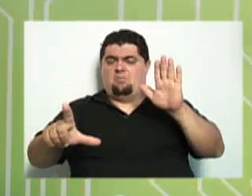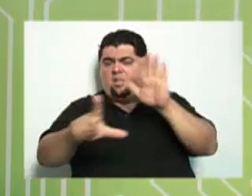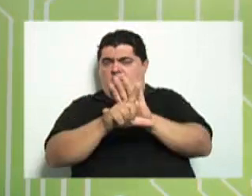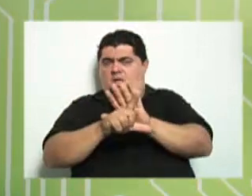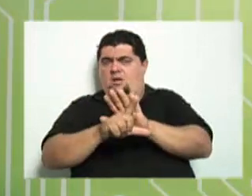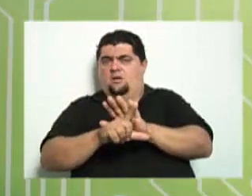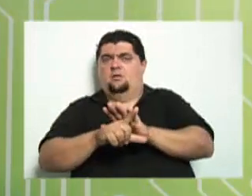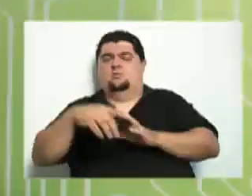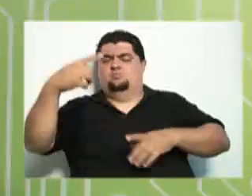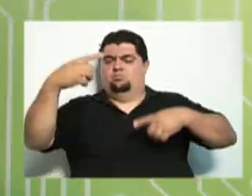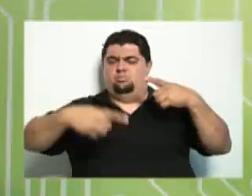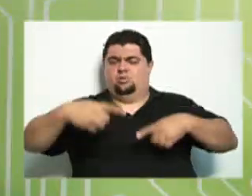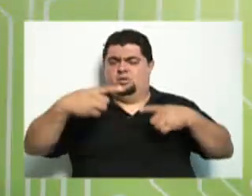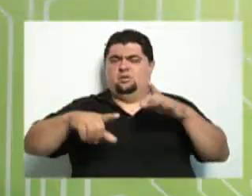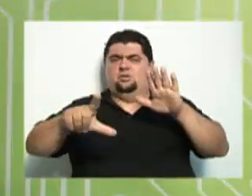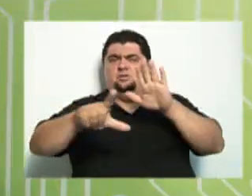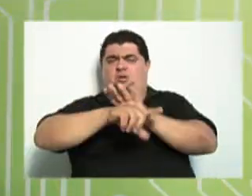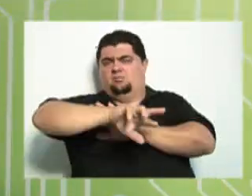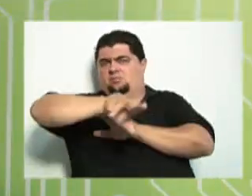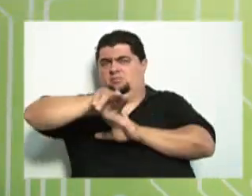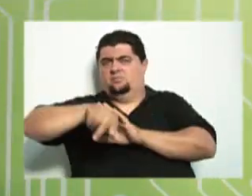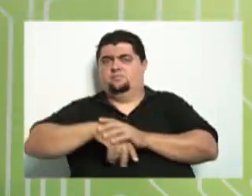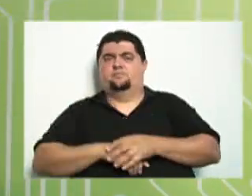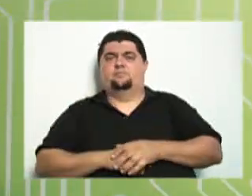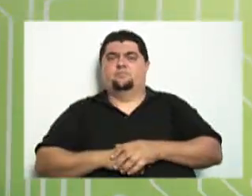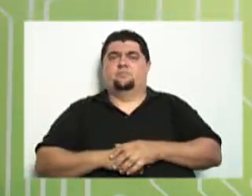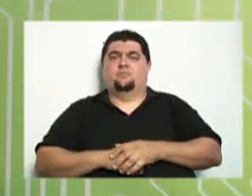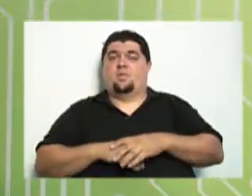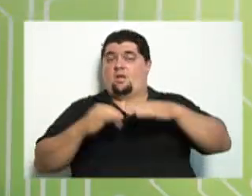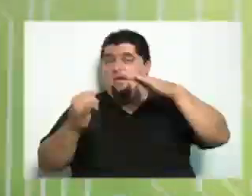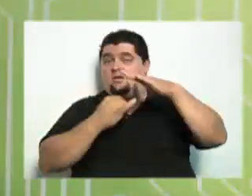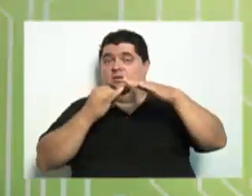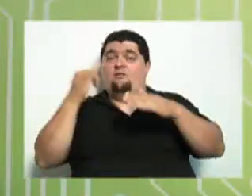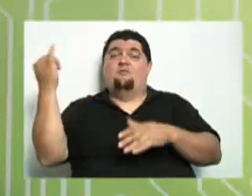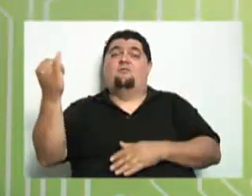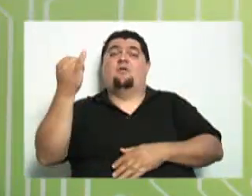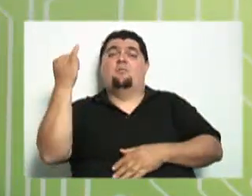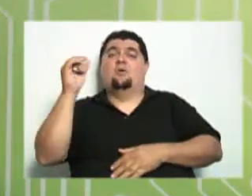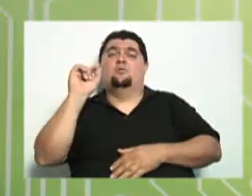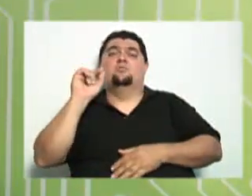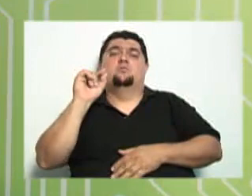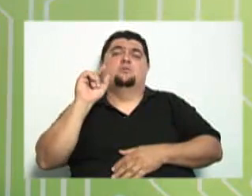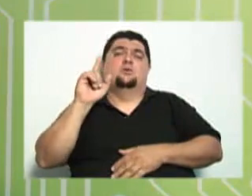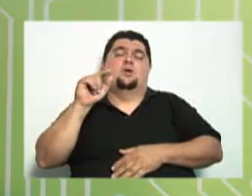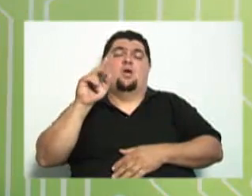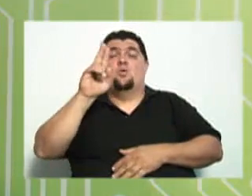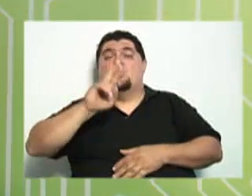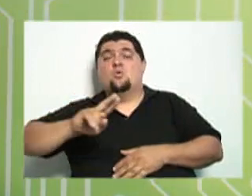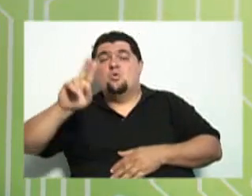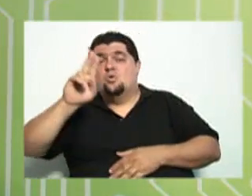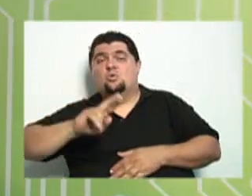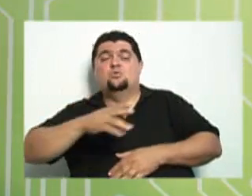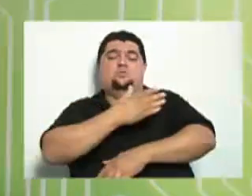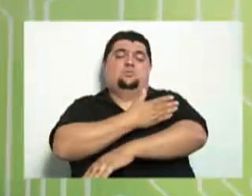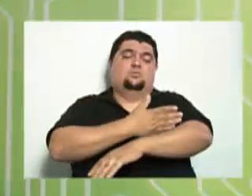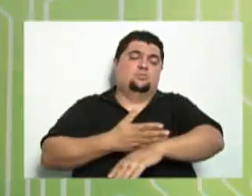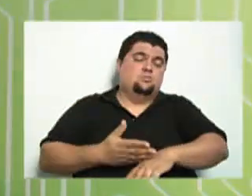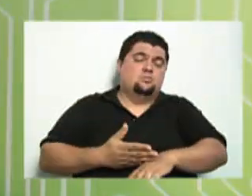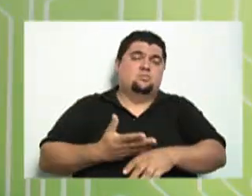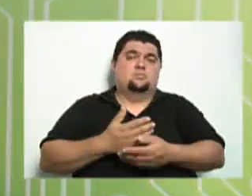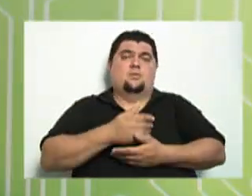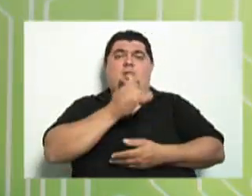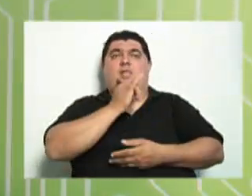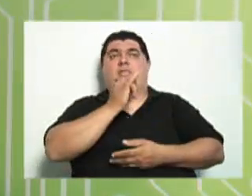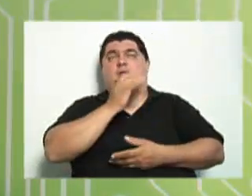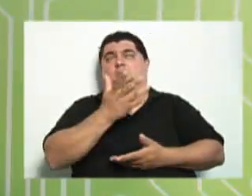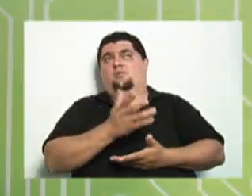exemplo, a política, as leis, as regras. As instituições informais, ele cita usos e costumes. Instituições informais podem ser,